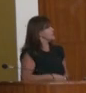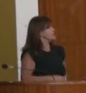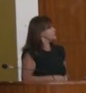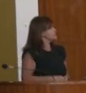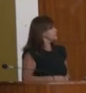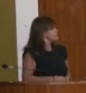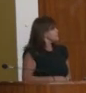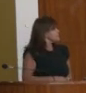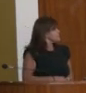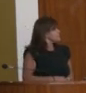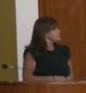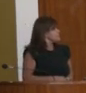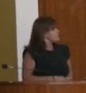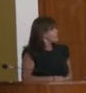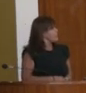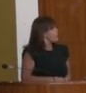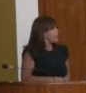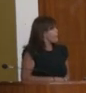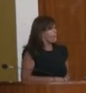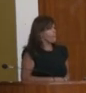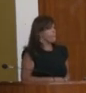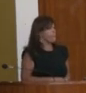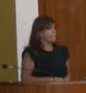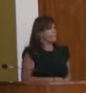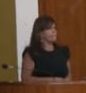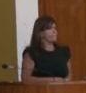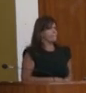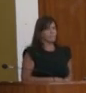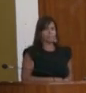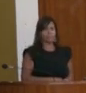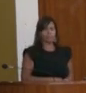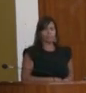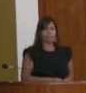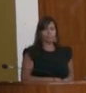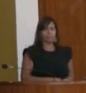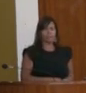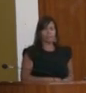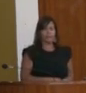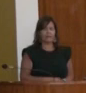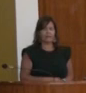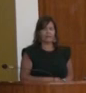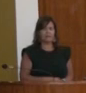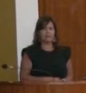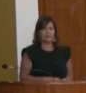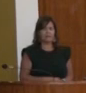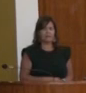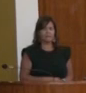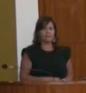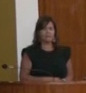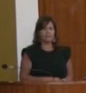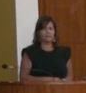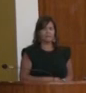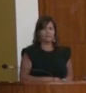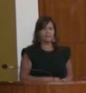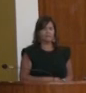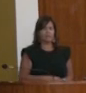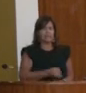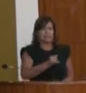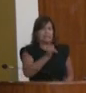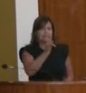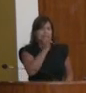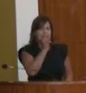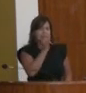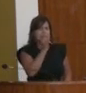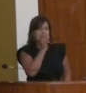Deputado, com licença, Paulinho Api aqui. Fala, meu vereador. Queria externar um exemplo que eu